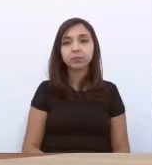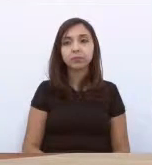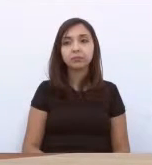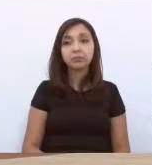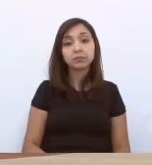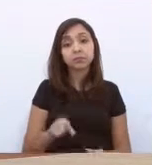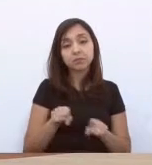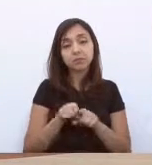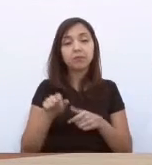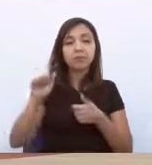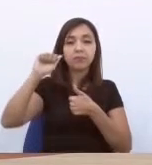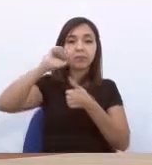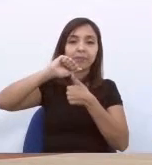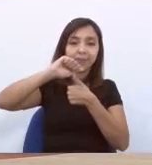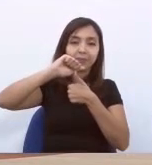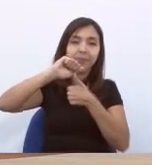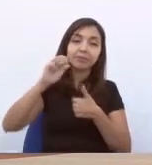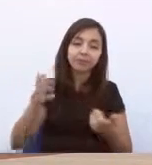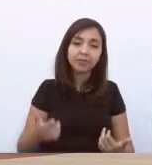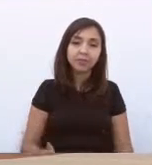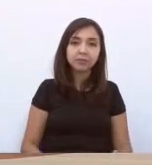da América Latina.